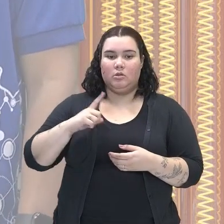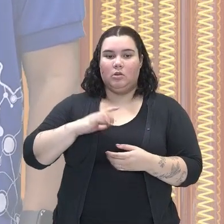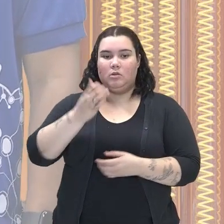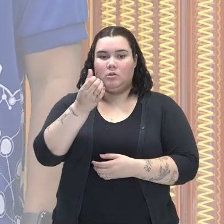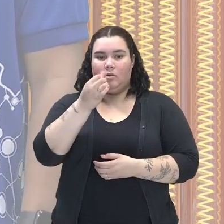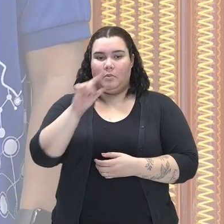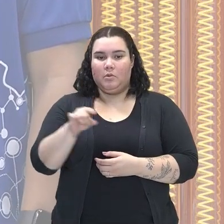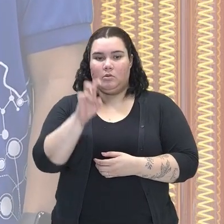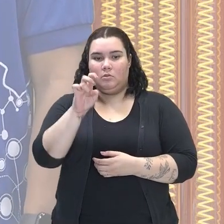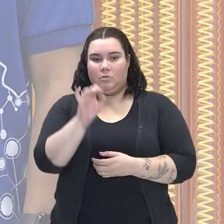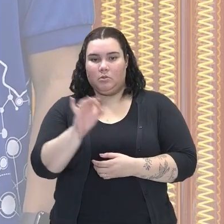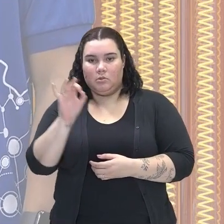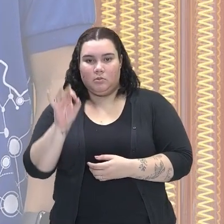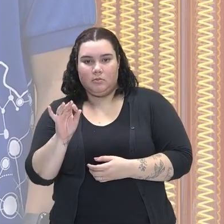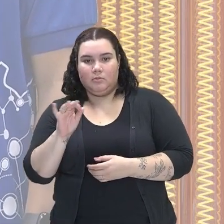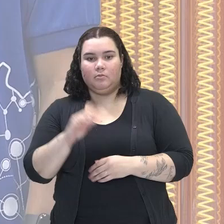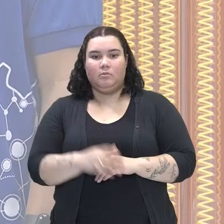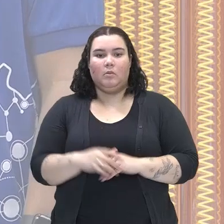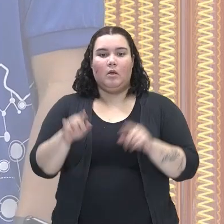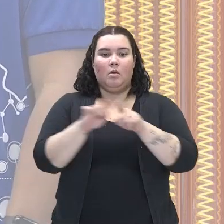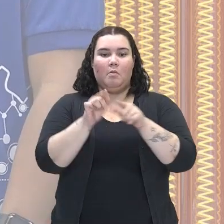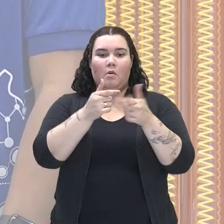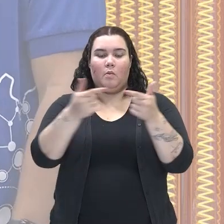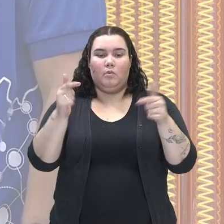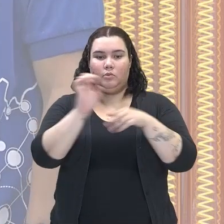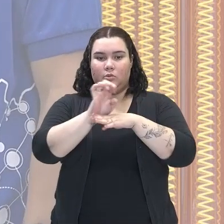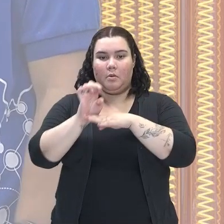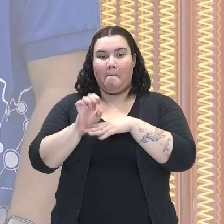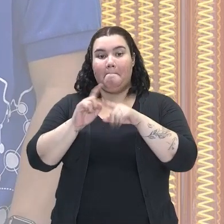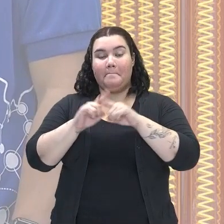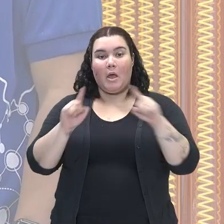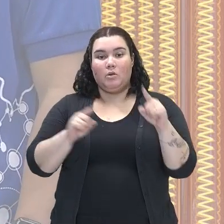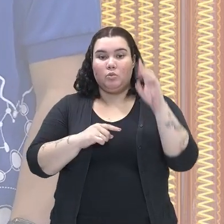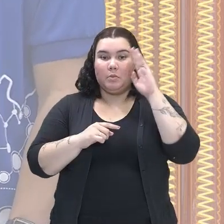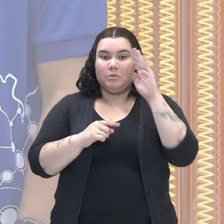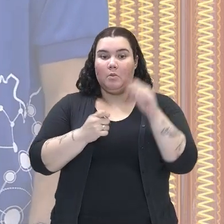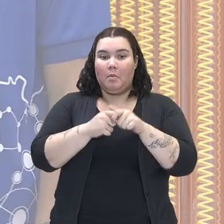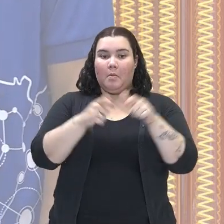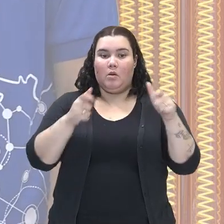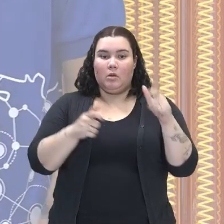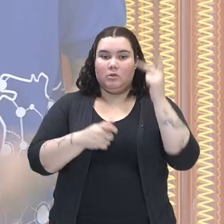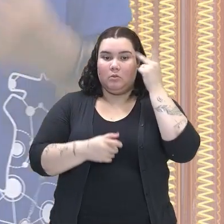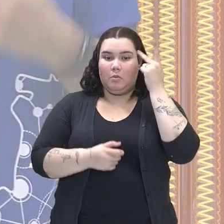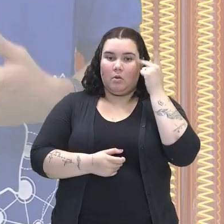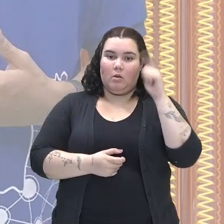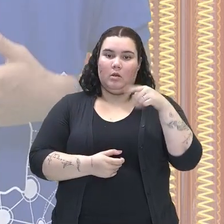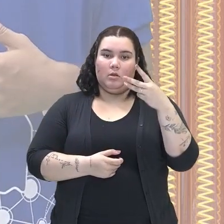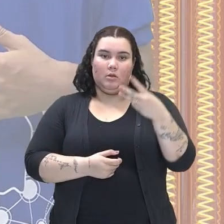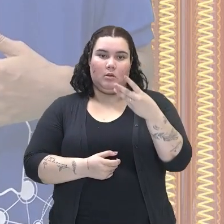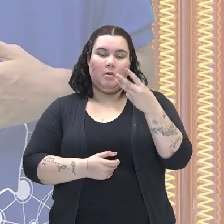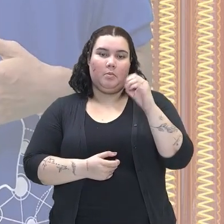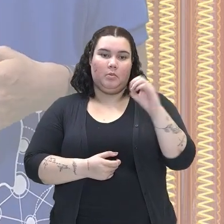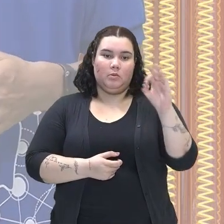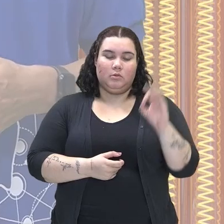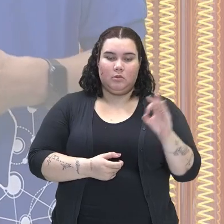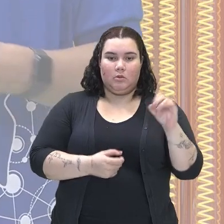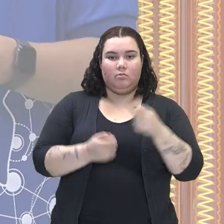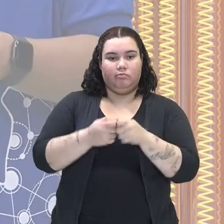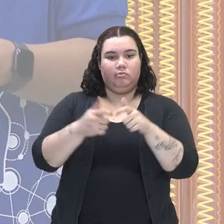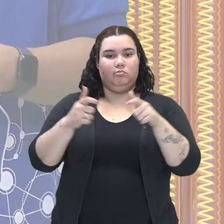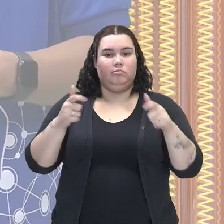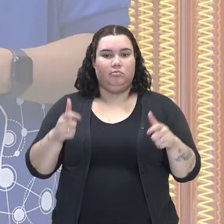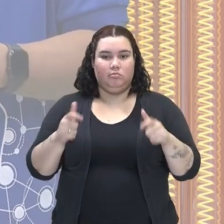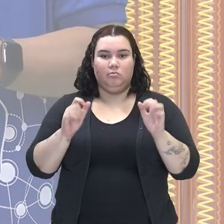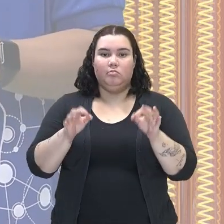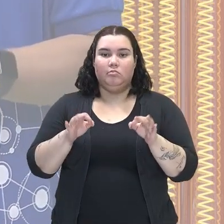ali dos outros estados também, mas só São Paulo é 30%. Então é muita coisa, né? Muita coisa